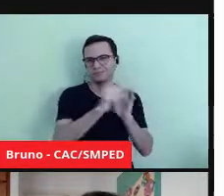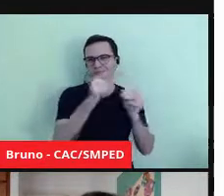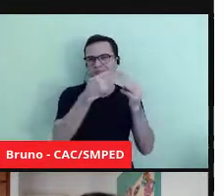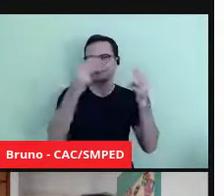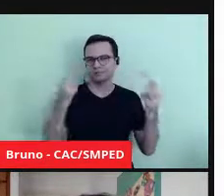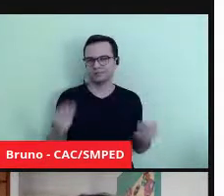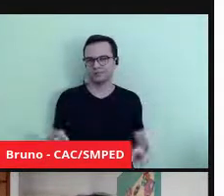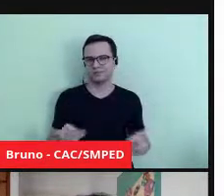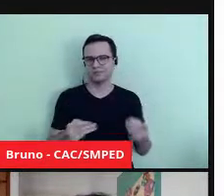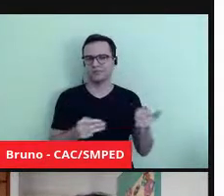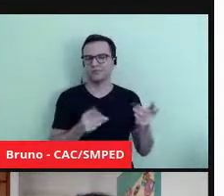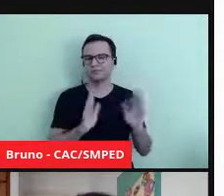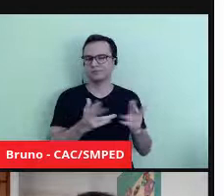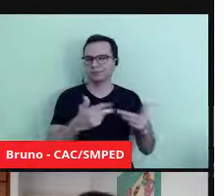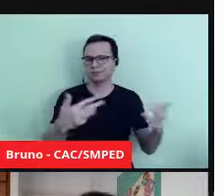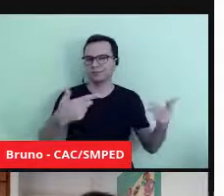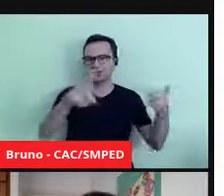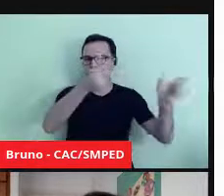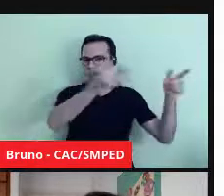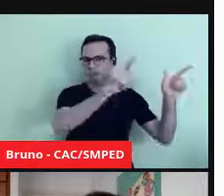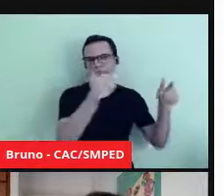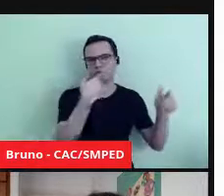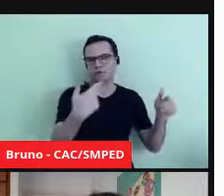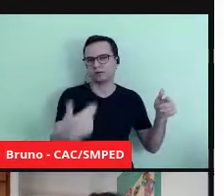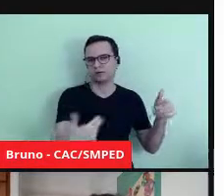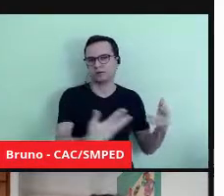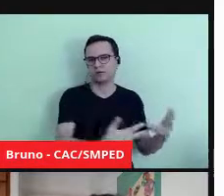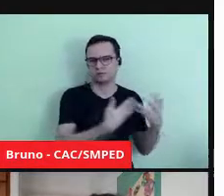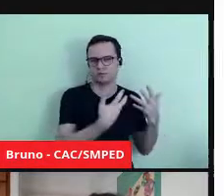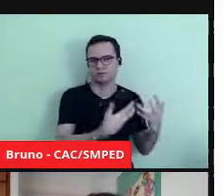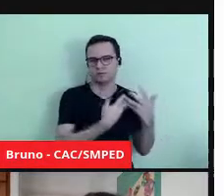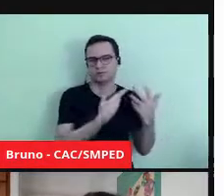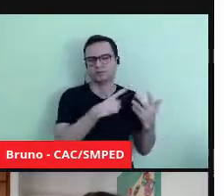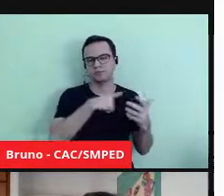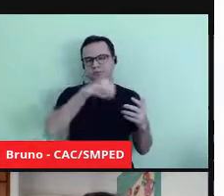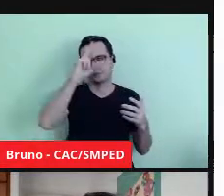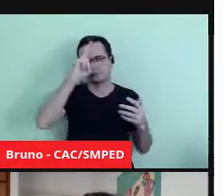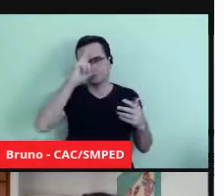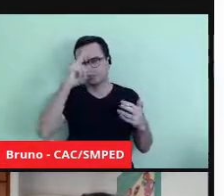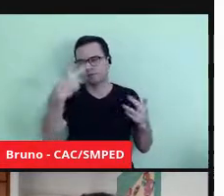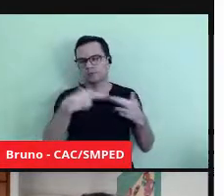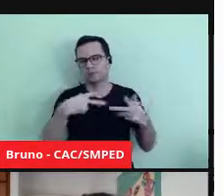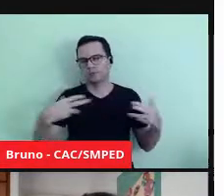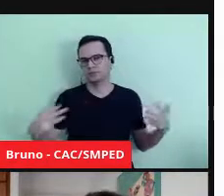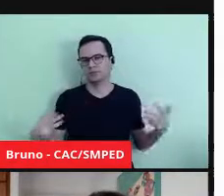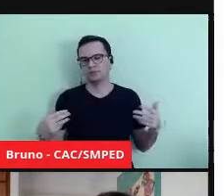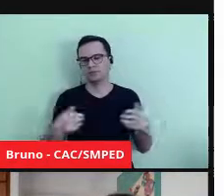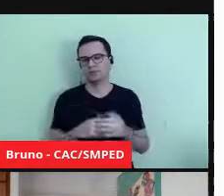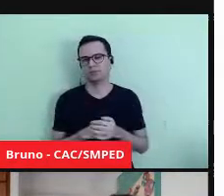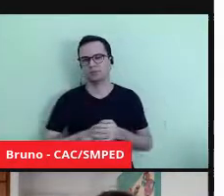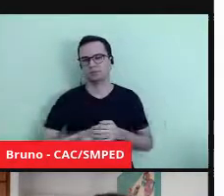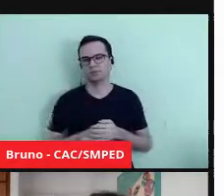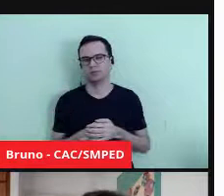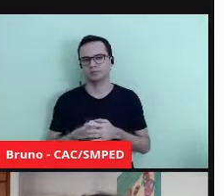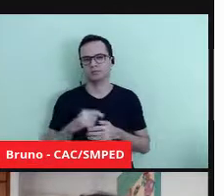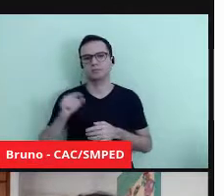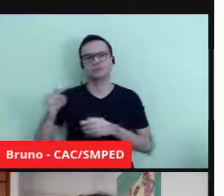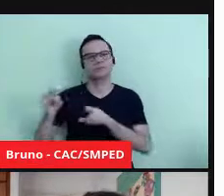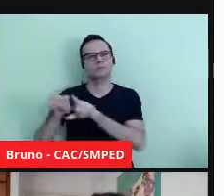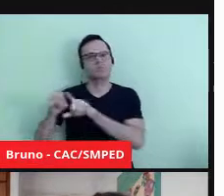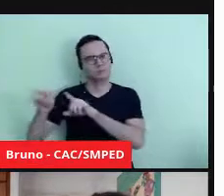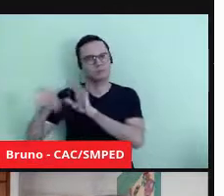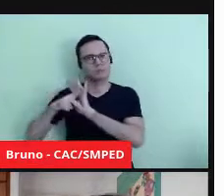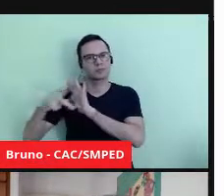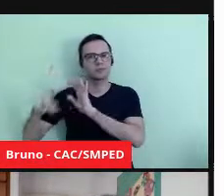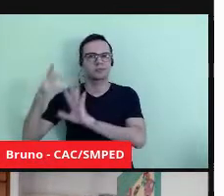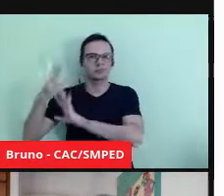tem as influências de outras línguas, ela tem uma história, né? Enfim, tudo isso existe para Libras também,